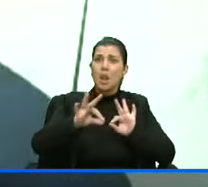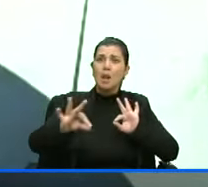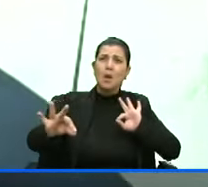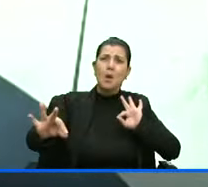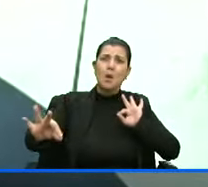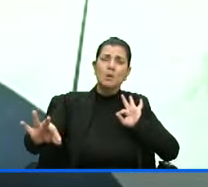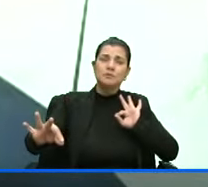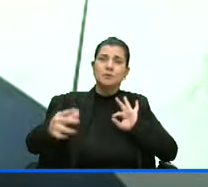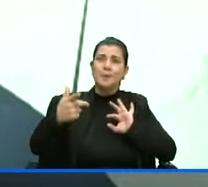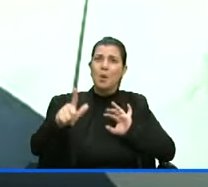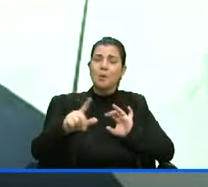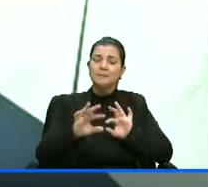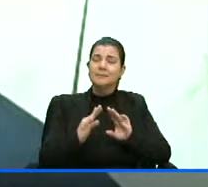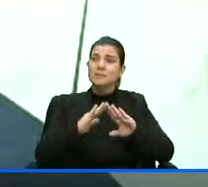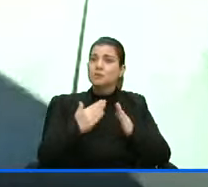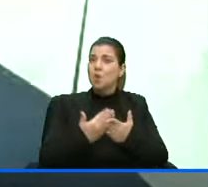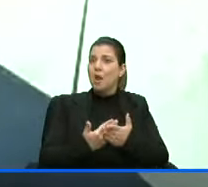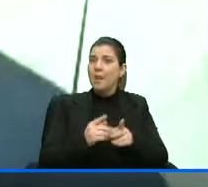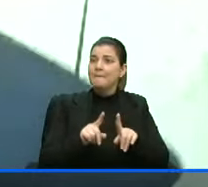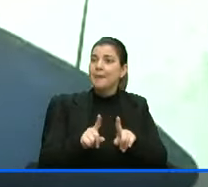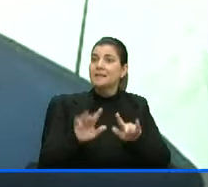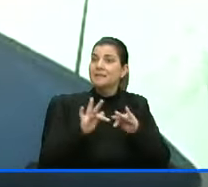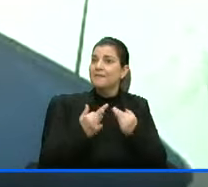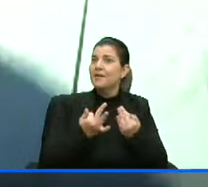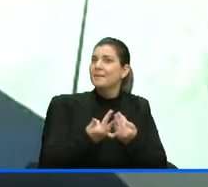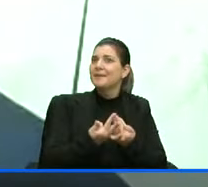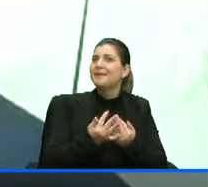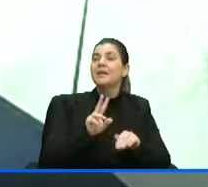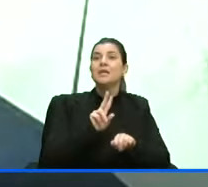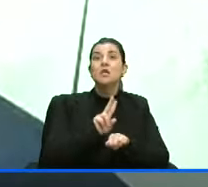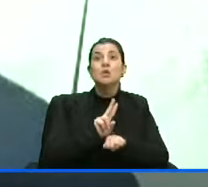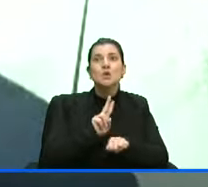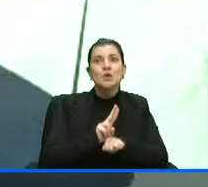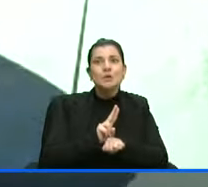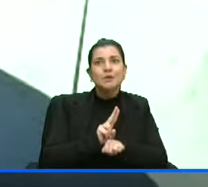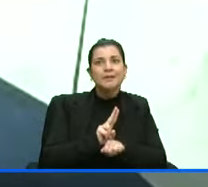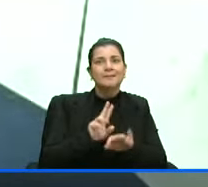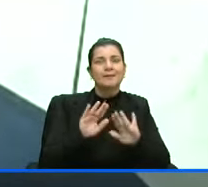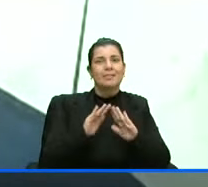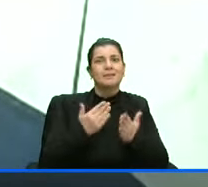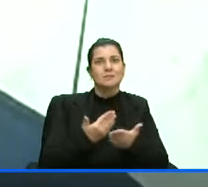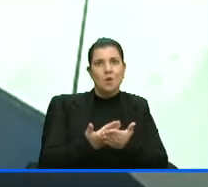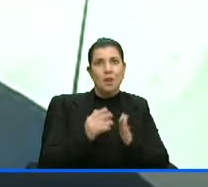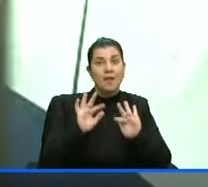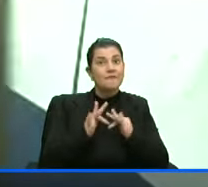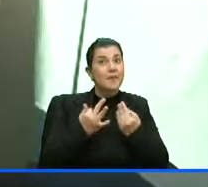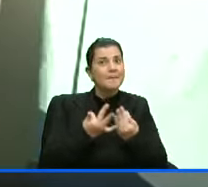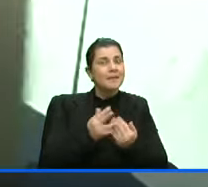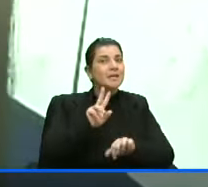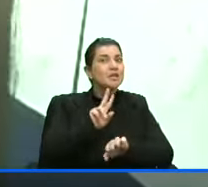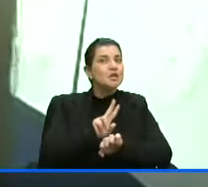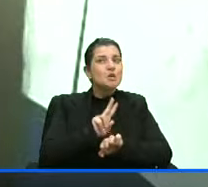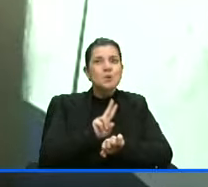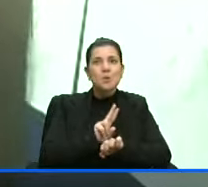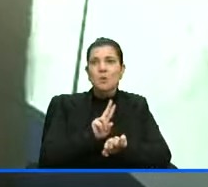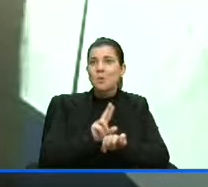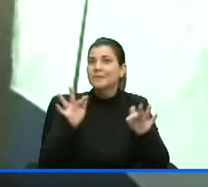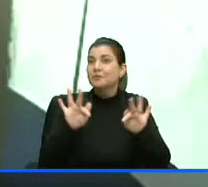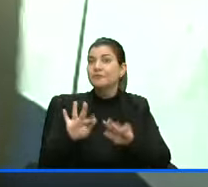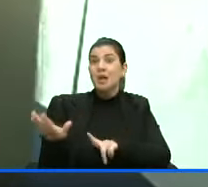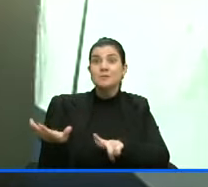ali, ela é uma das famílias em que zela pela escola. Ela é uma das famílias em que cuida da escola no final